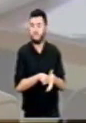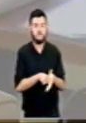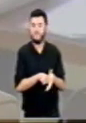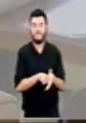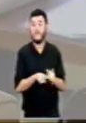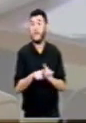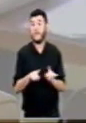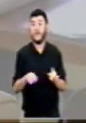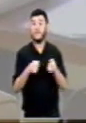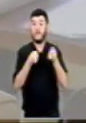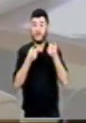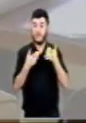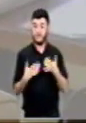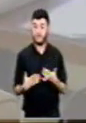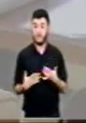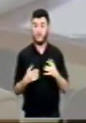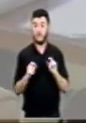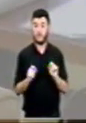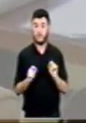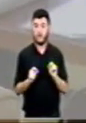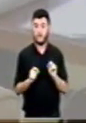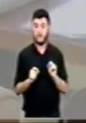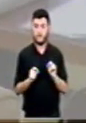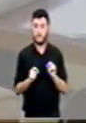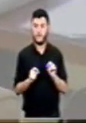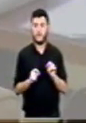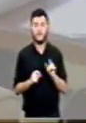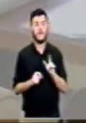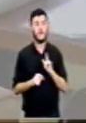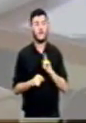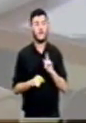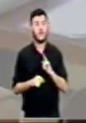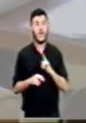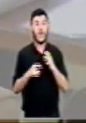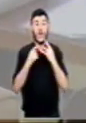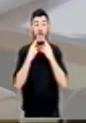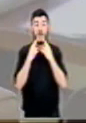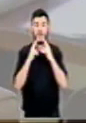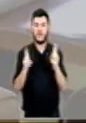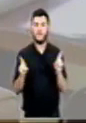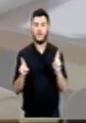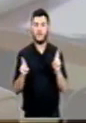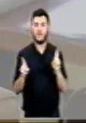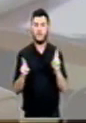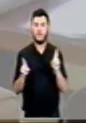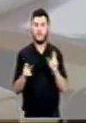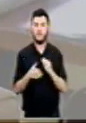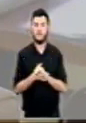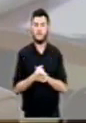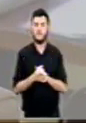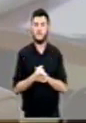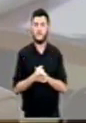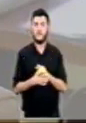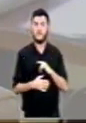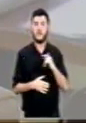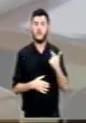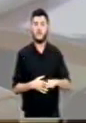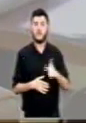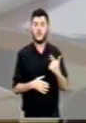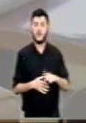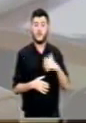nesse ponto, observo que a via reclamatória não se abre à realização de dilação